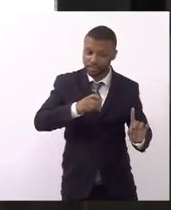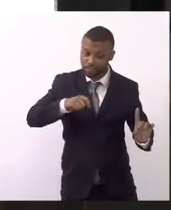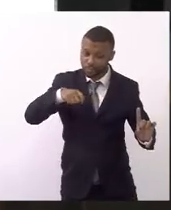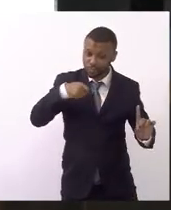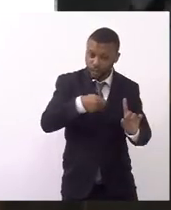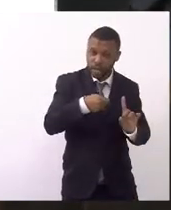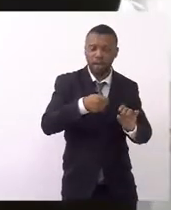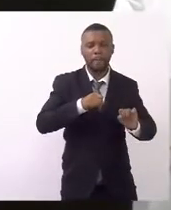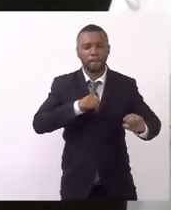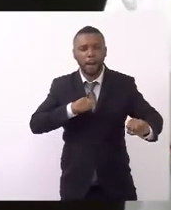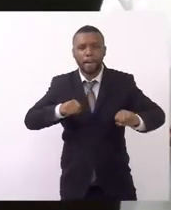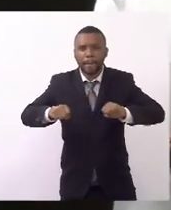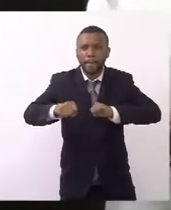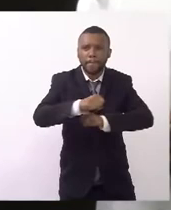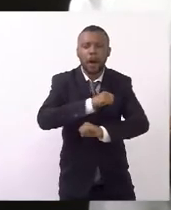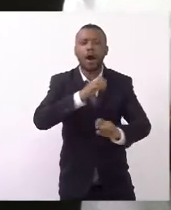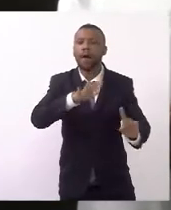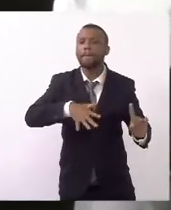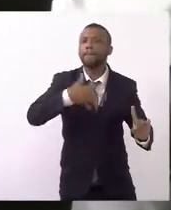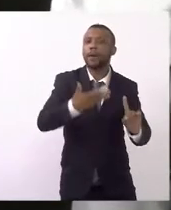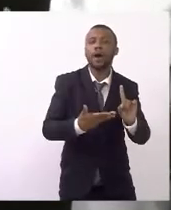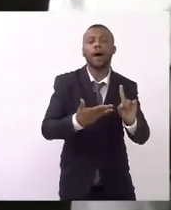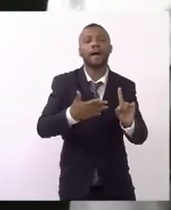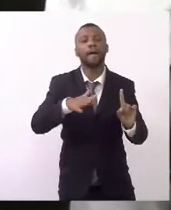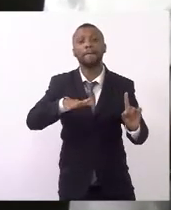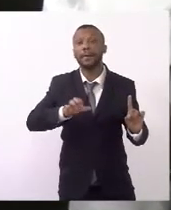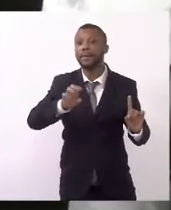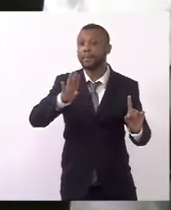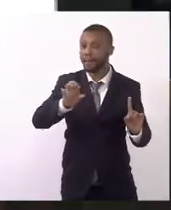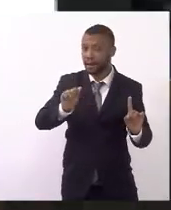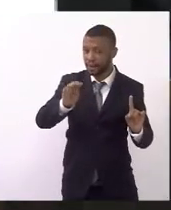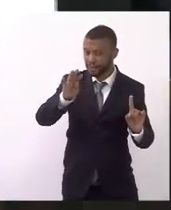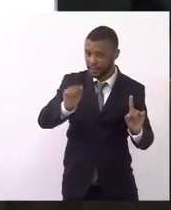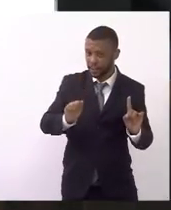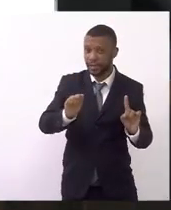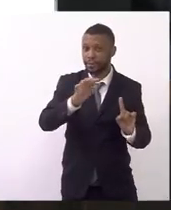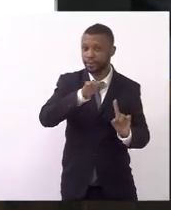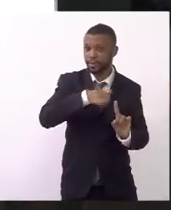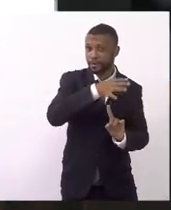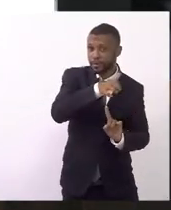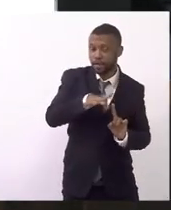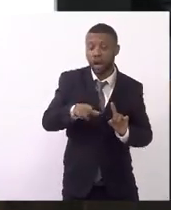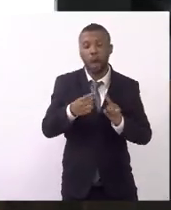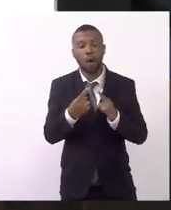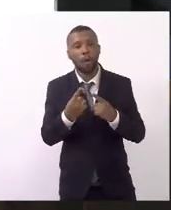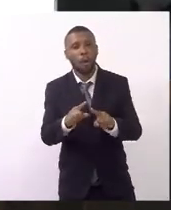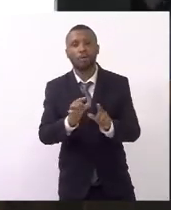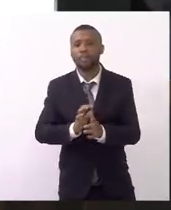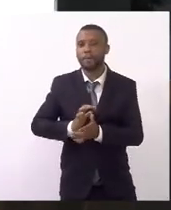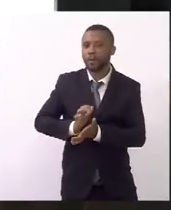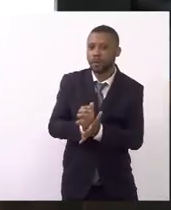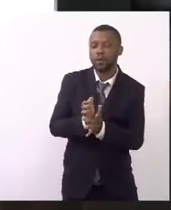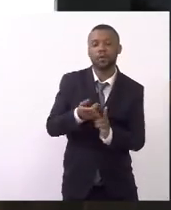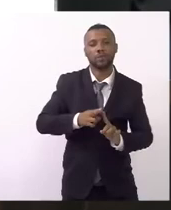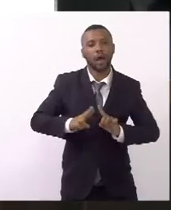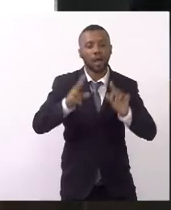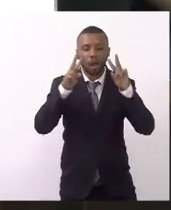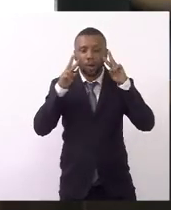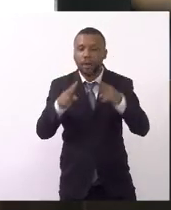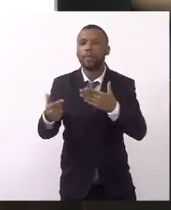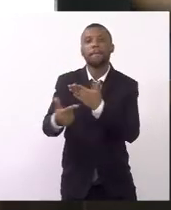sua militância com homenagem à mãe Beata de Iemanjá contra o racismo religioso reconhecendo o seu papel